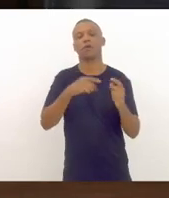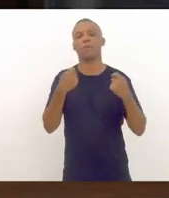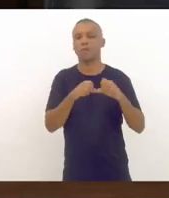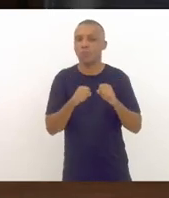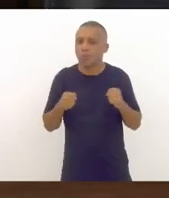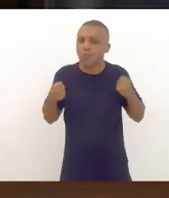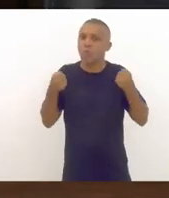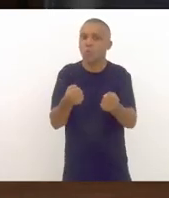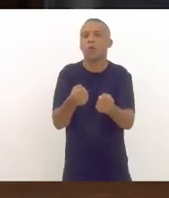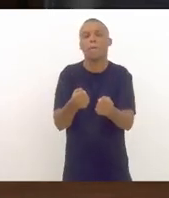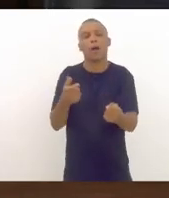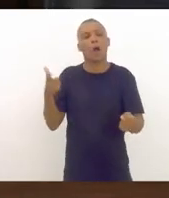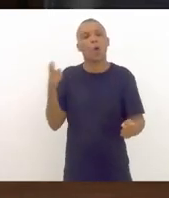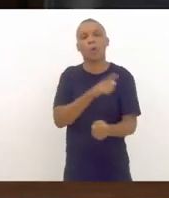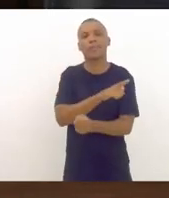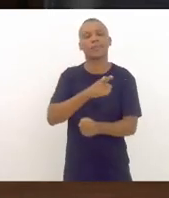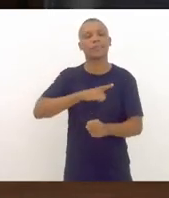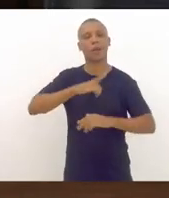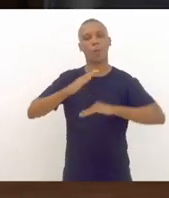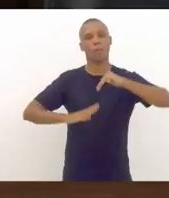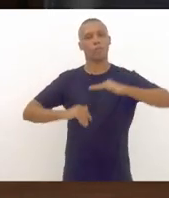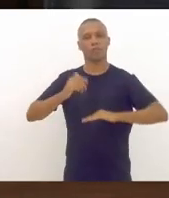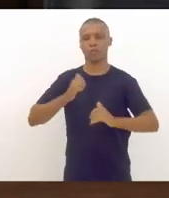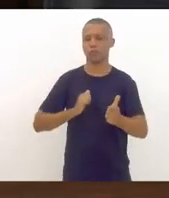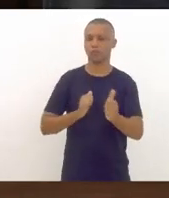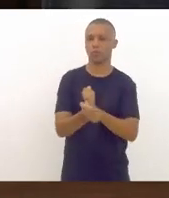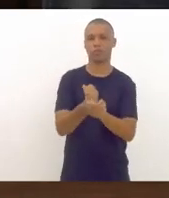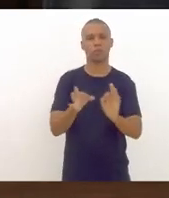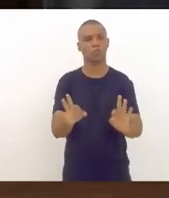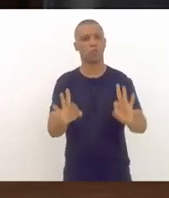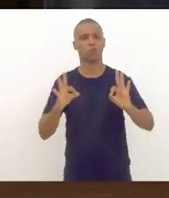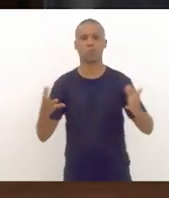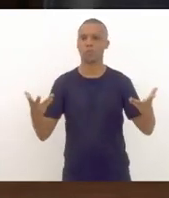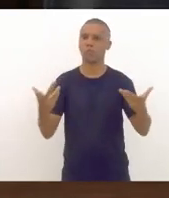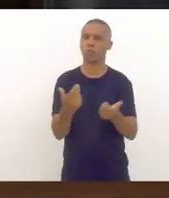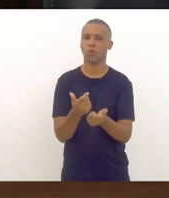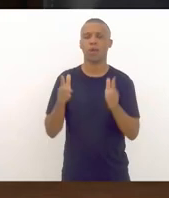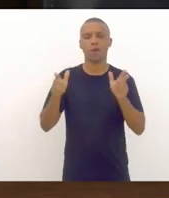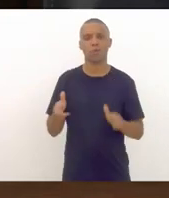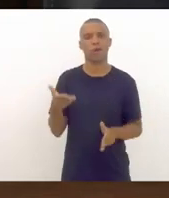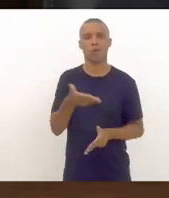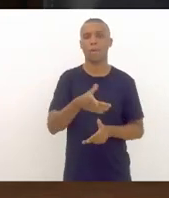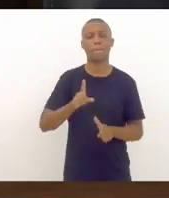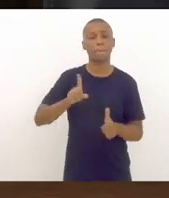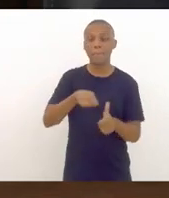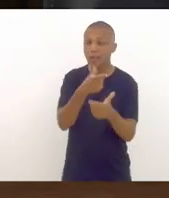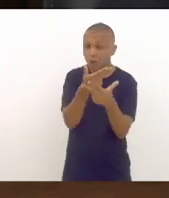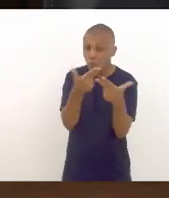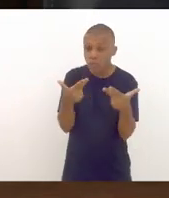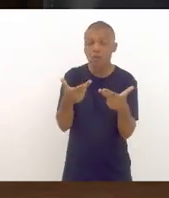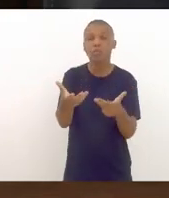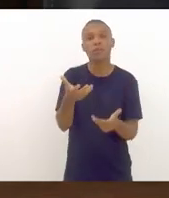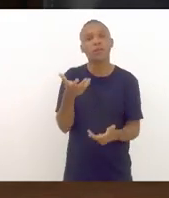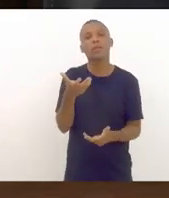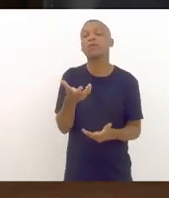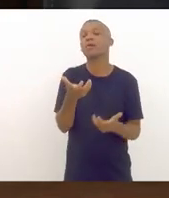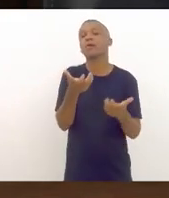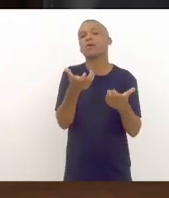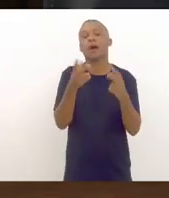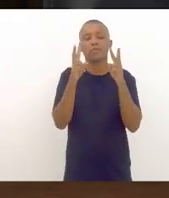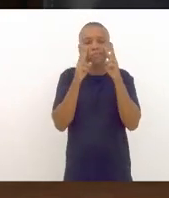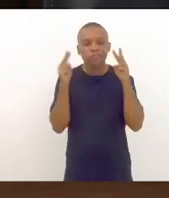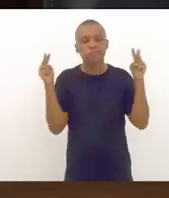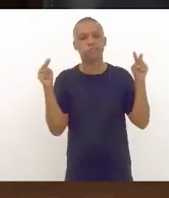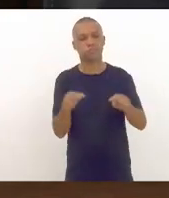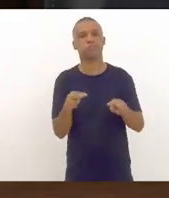para chegar a ser um jogador da excelência que você foi. Então, o primeiro aspecto que eu queria